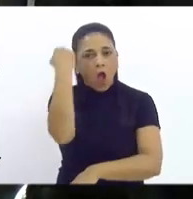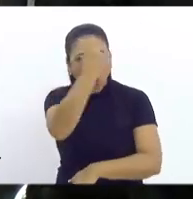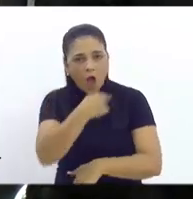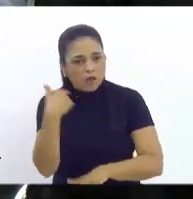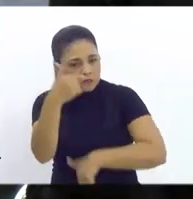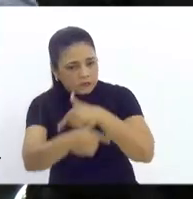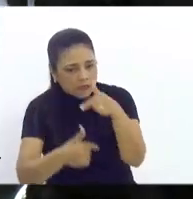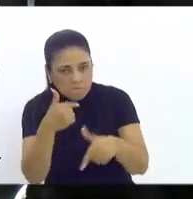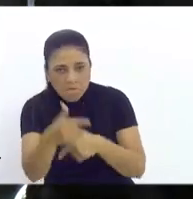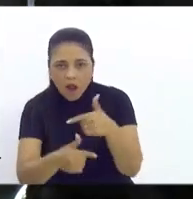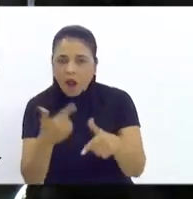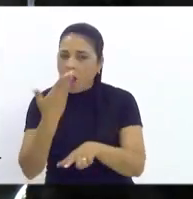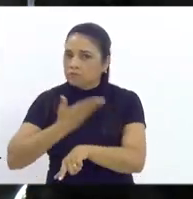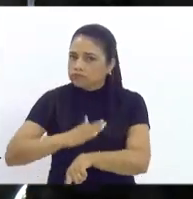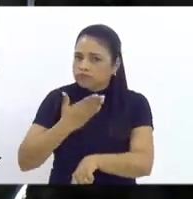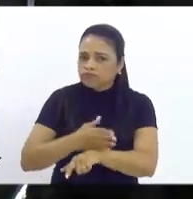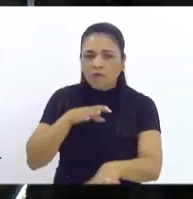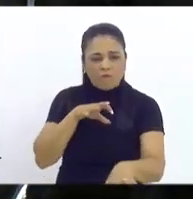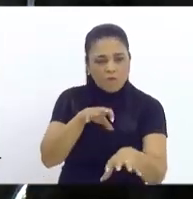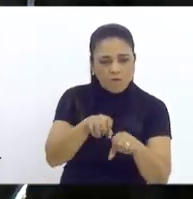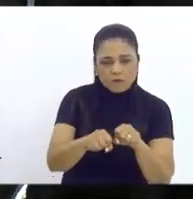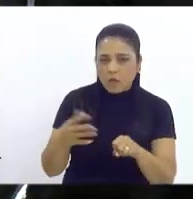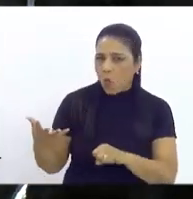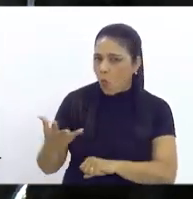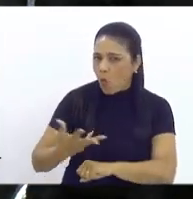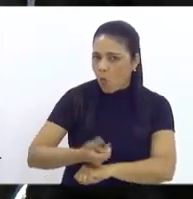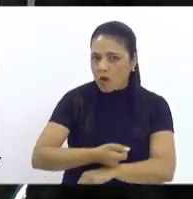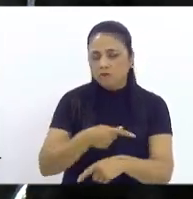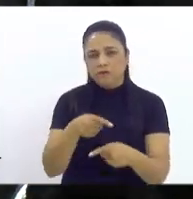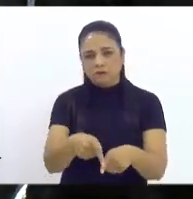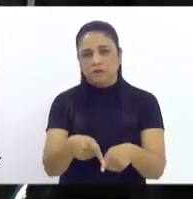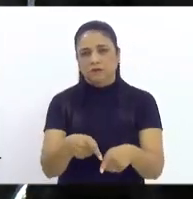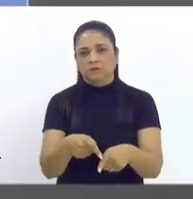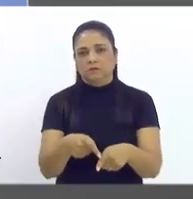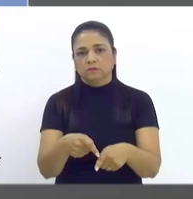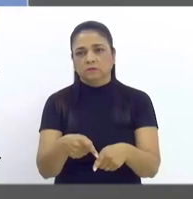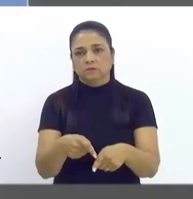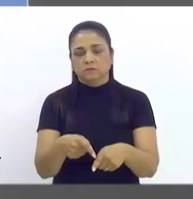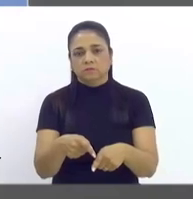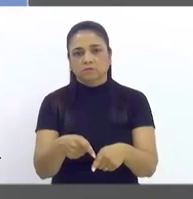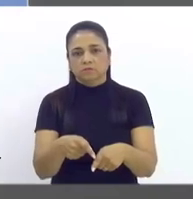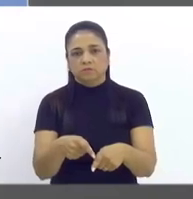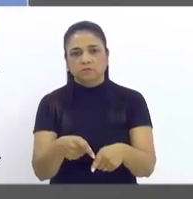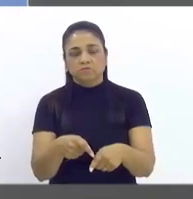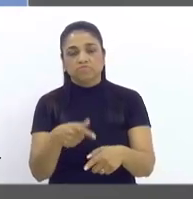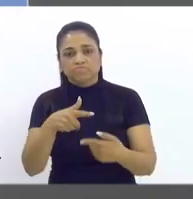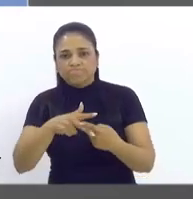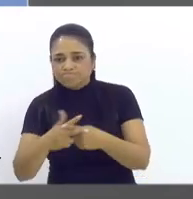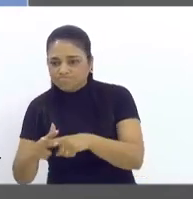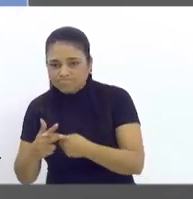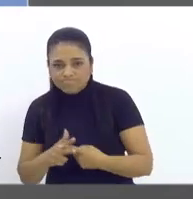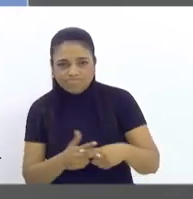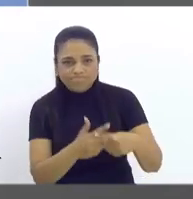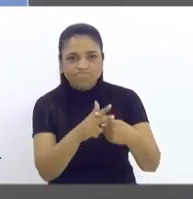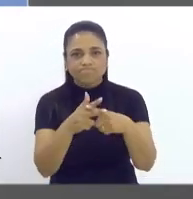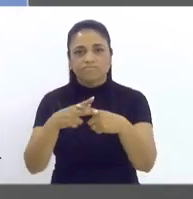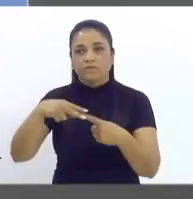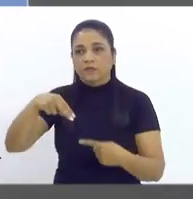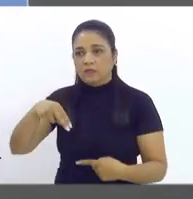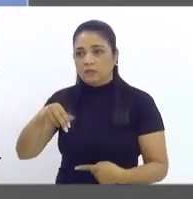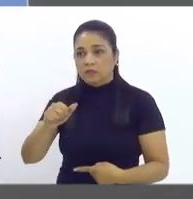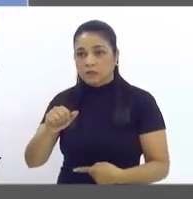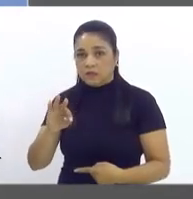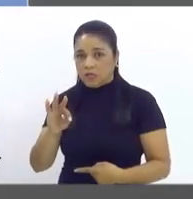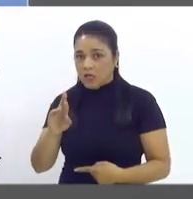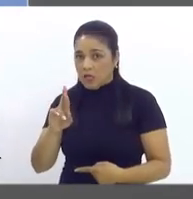trabalho intensivas, de treinamento, qualificação, e que, manipulando as redes da Naturgy, poderiam causar incidentes e